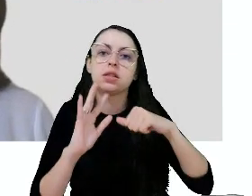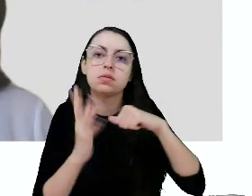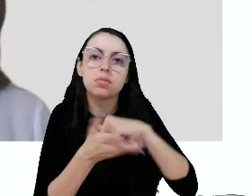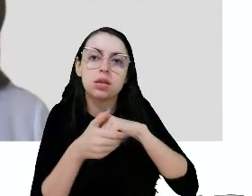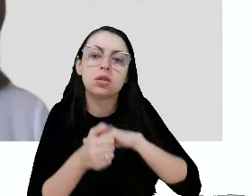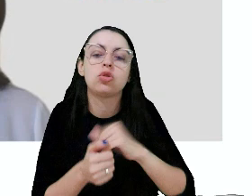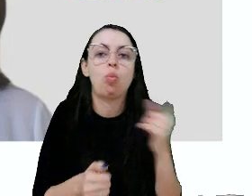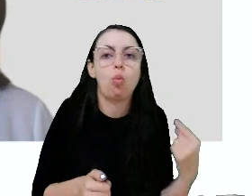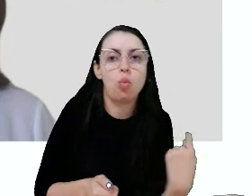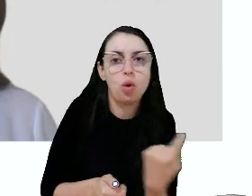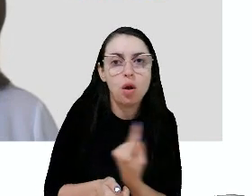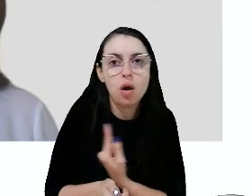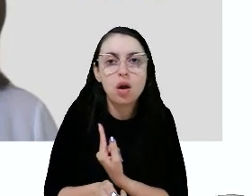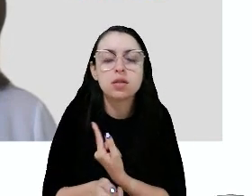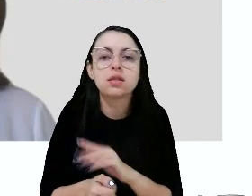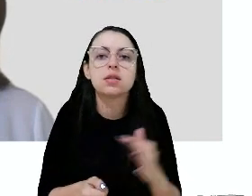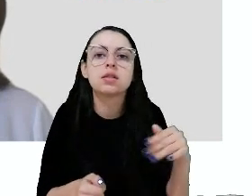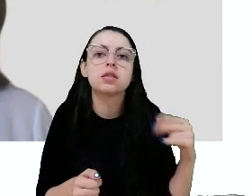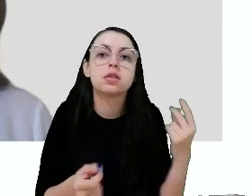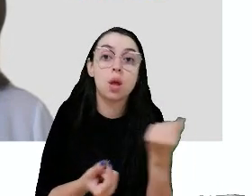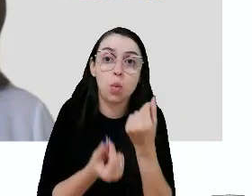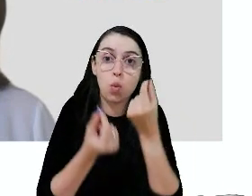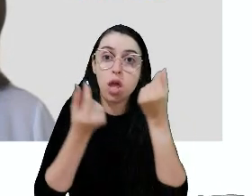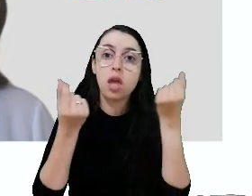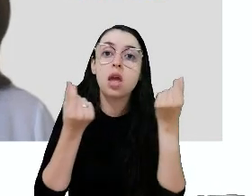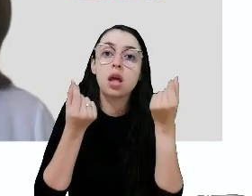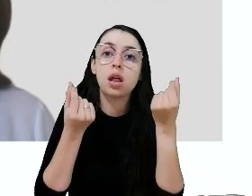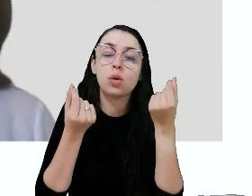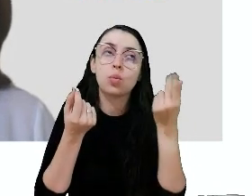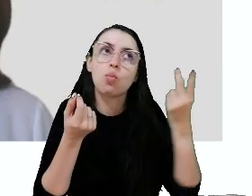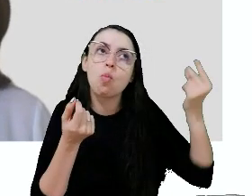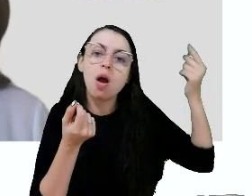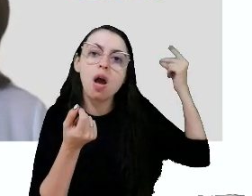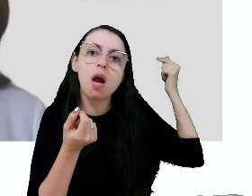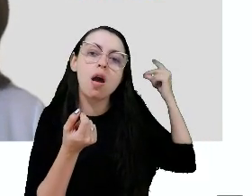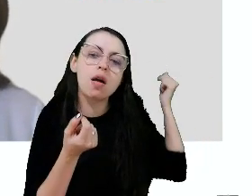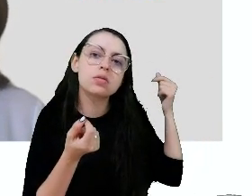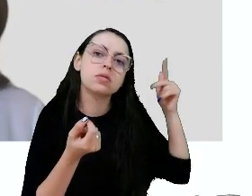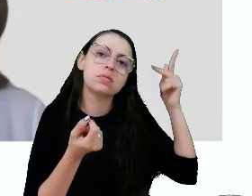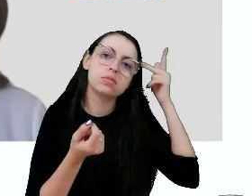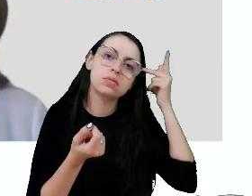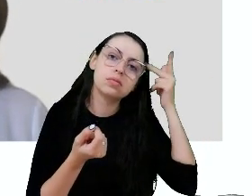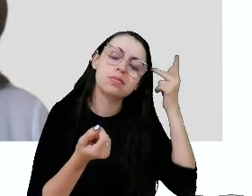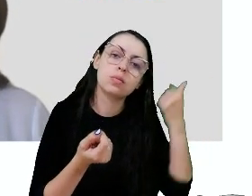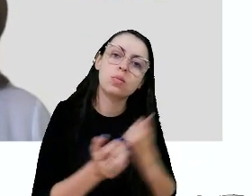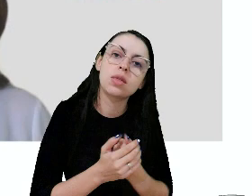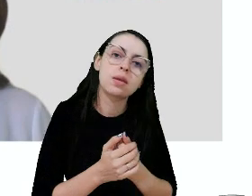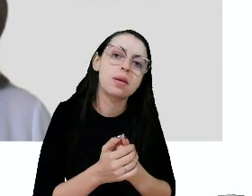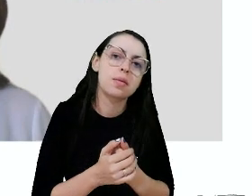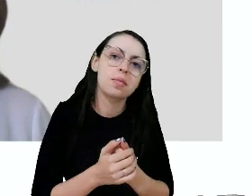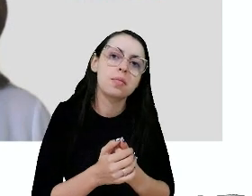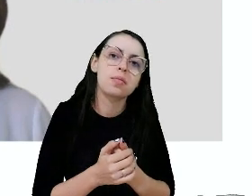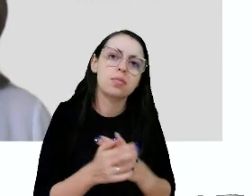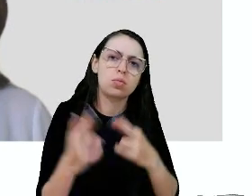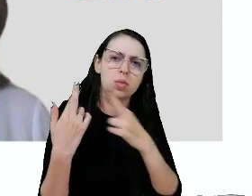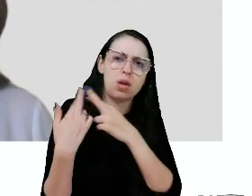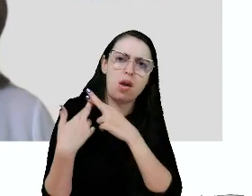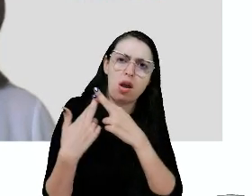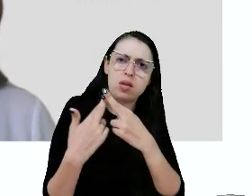dizer assim, as nossas elites brasileiras ancestrais, não, elas são